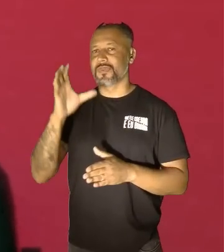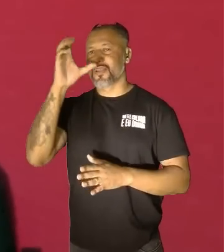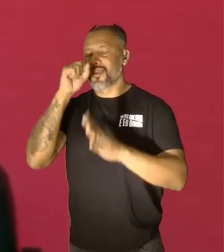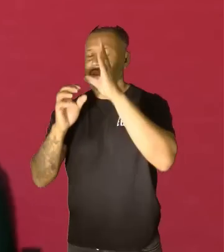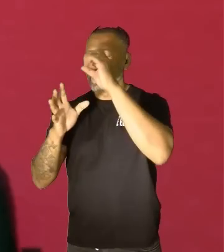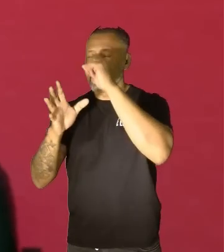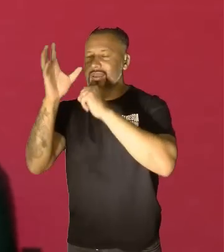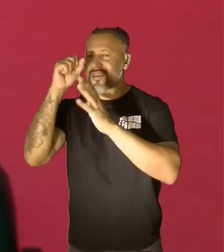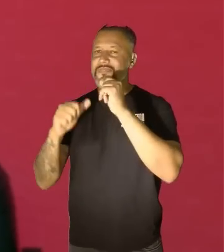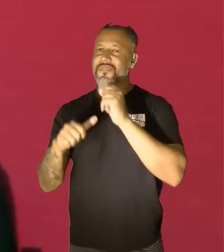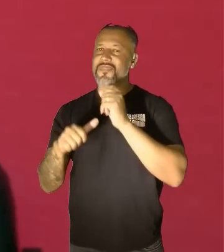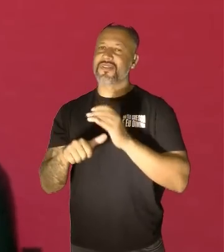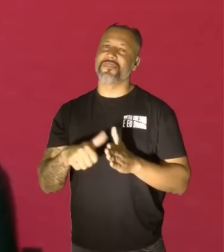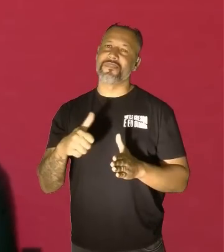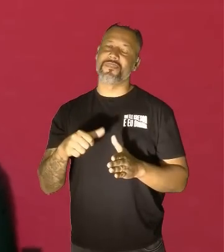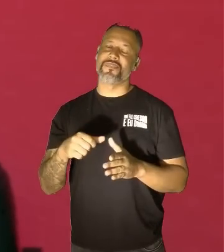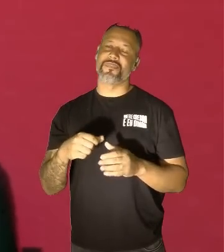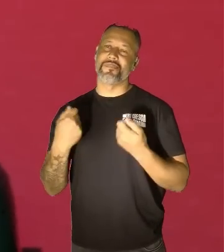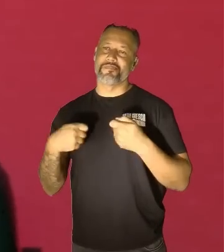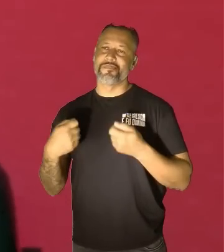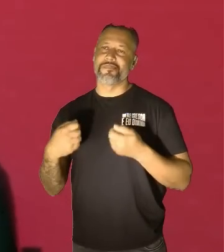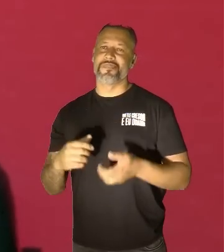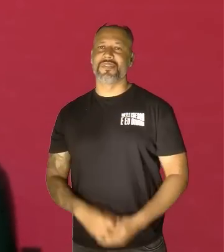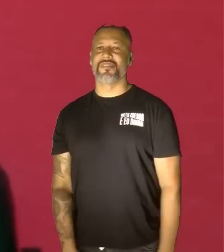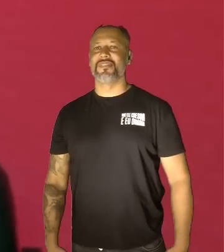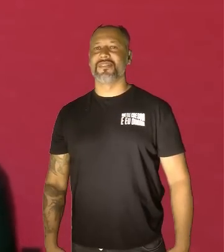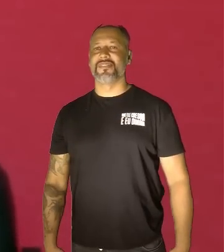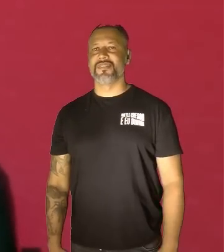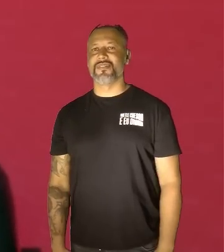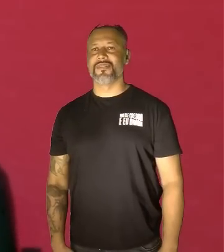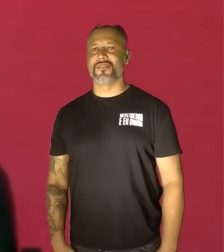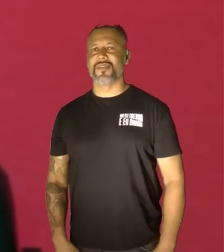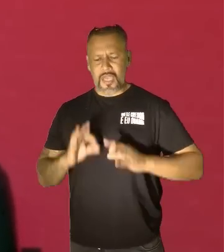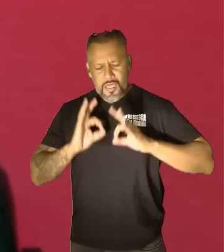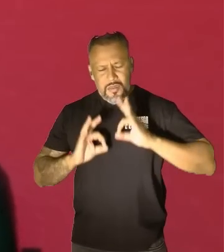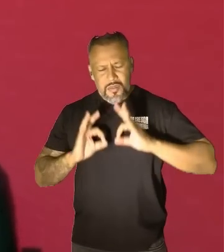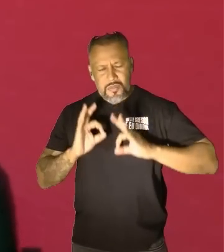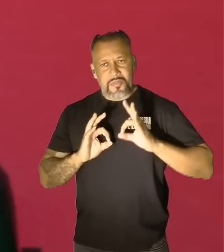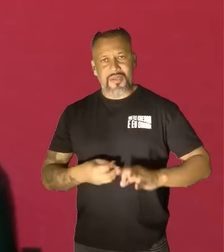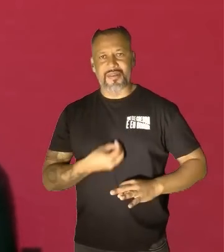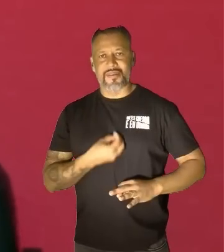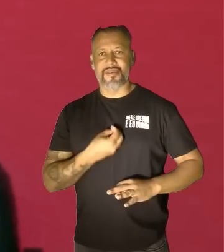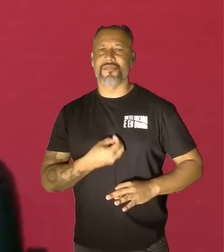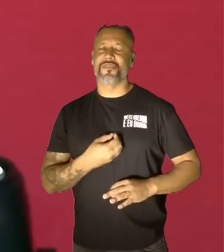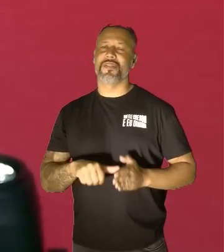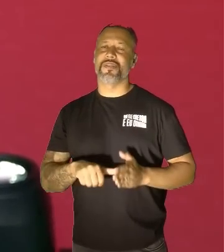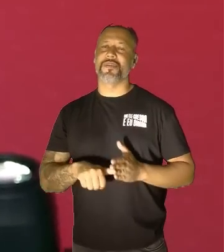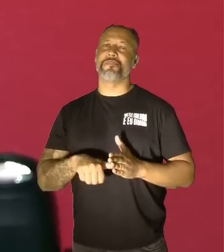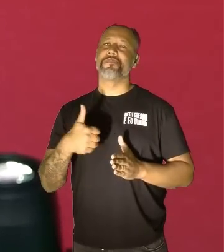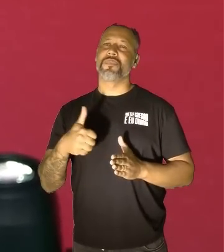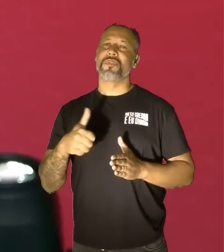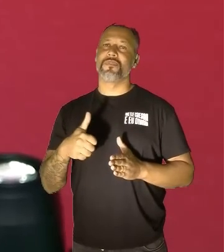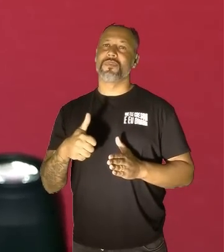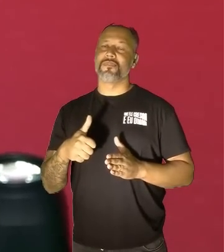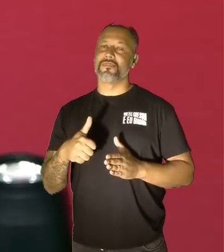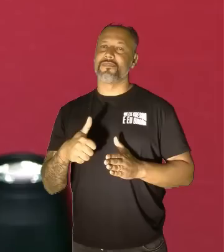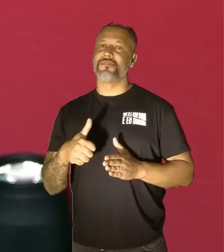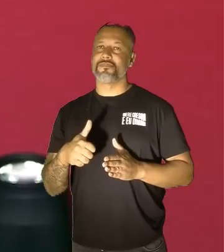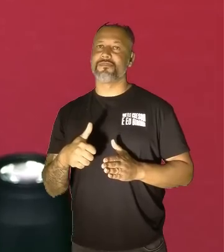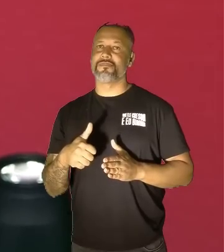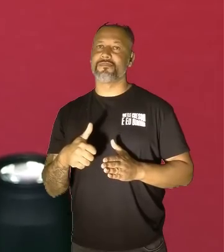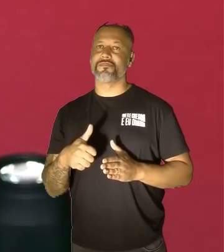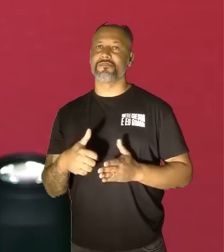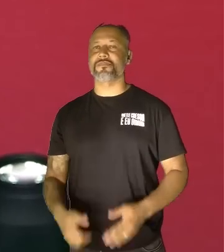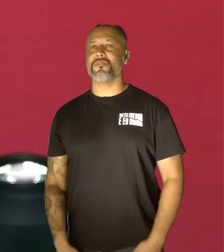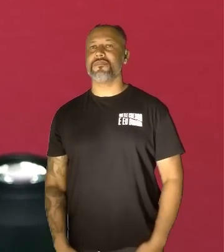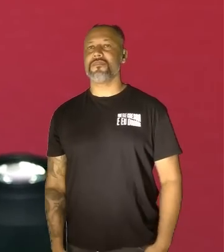fase, aprenda, melhore, ouça, edifique sua vida e na hora certa vai ter o desmame. Talvez